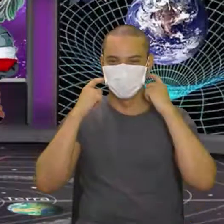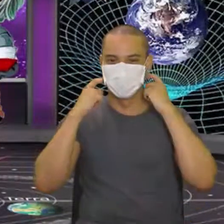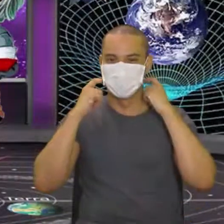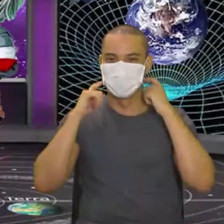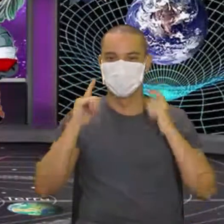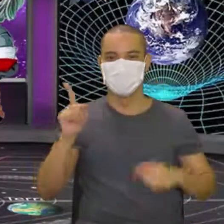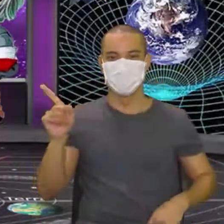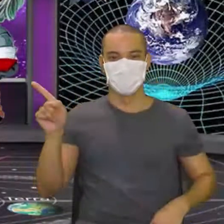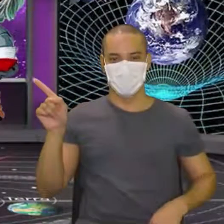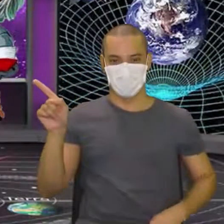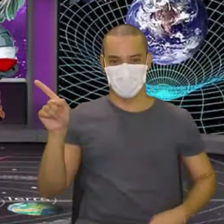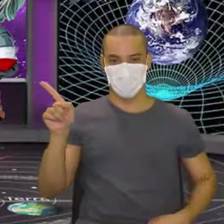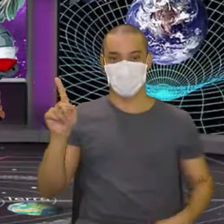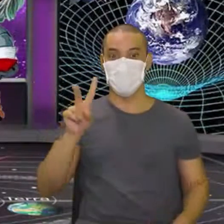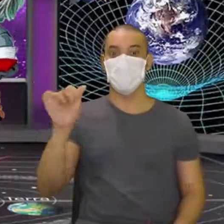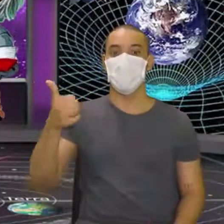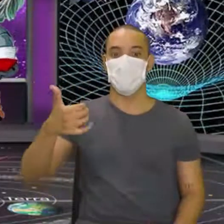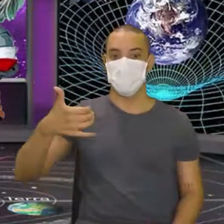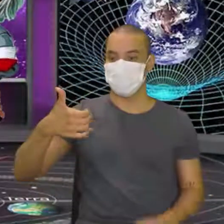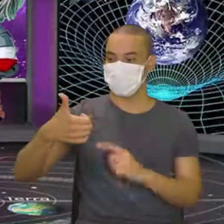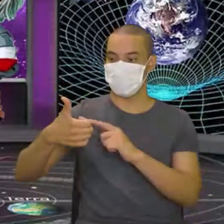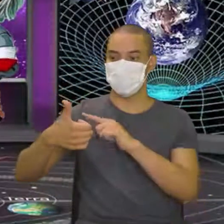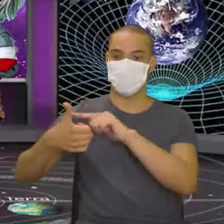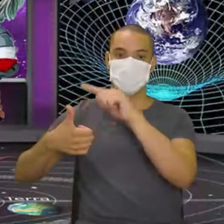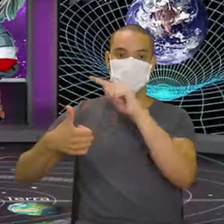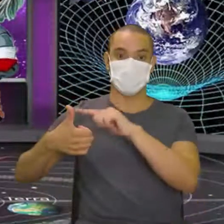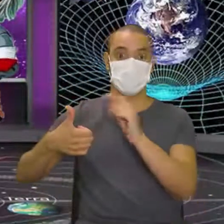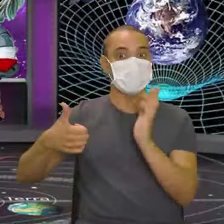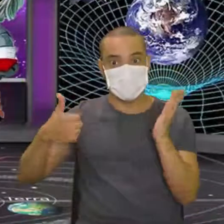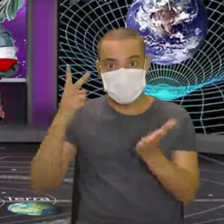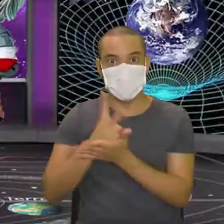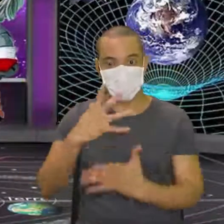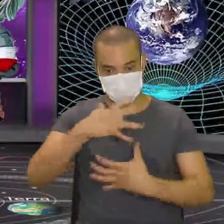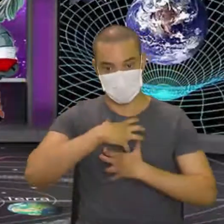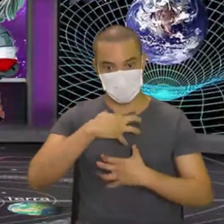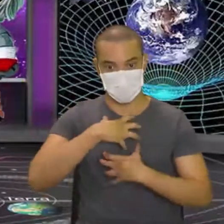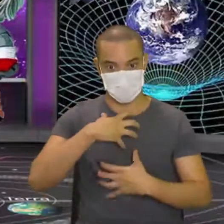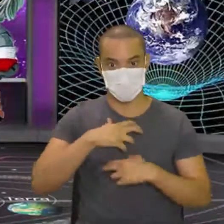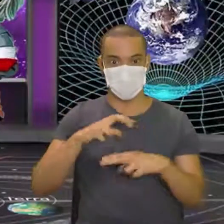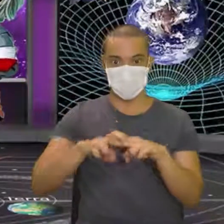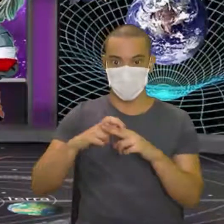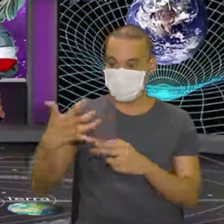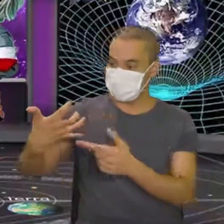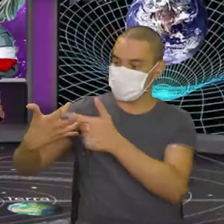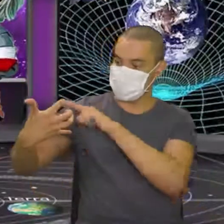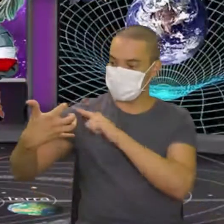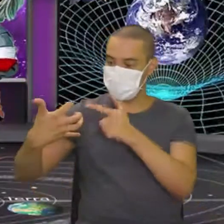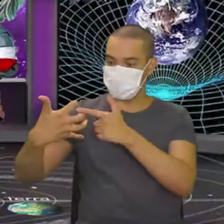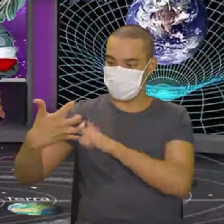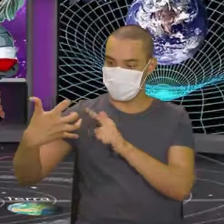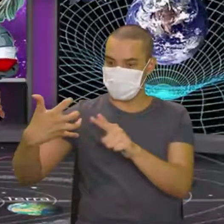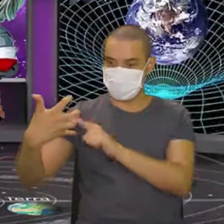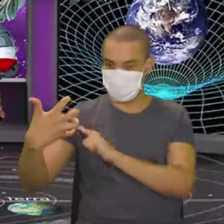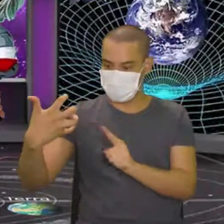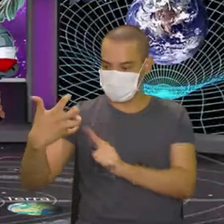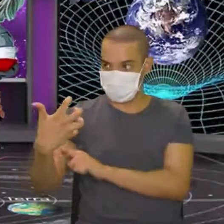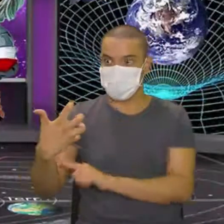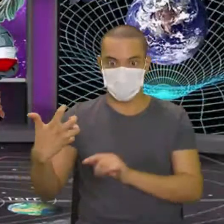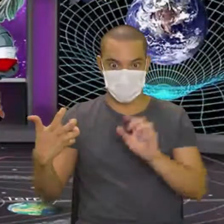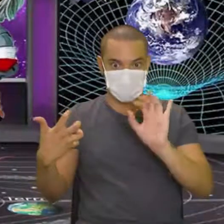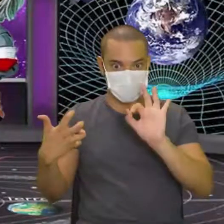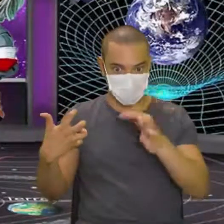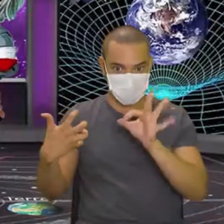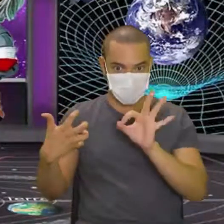Então, ele vai ser percorrido por uma corrente nesse sentido, tá aqui as linhas, certo? E nós vimos que,